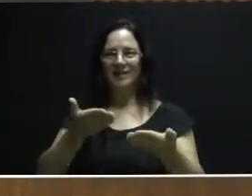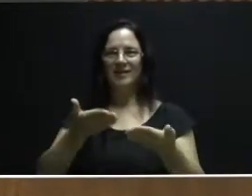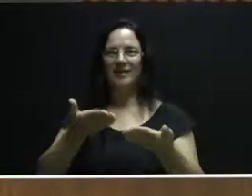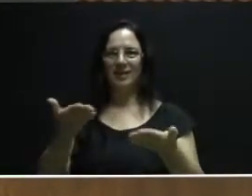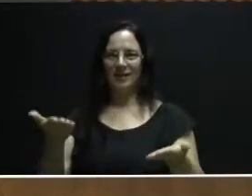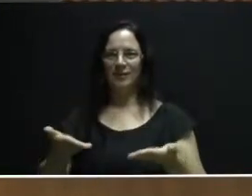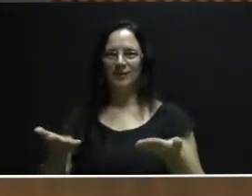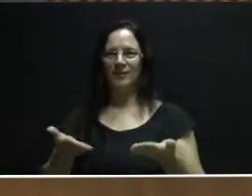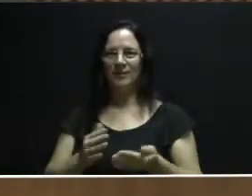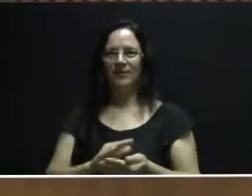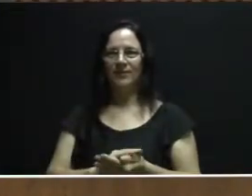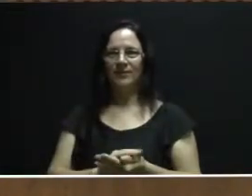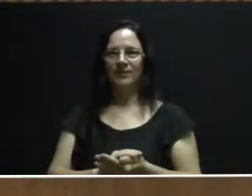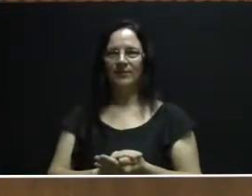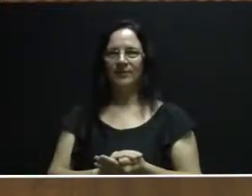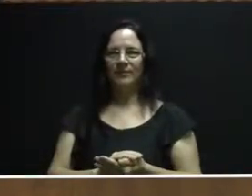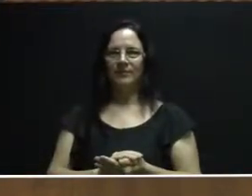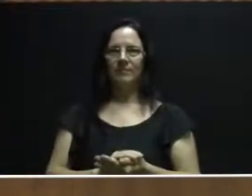de estar aqui.